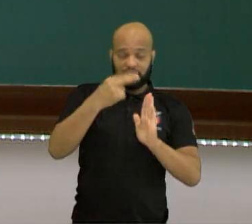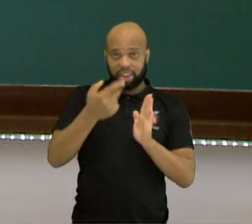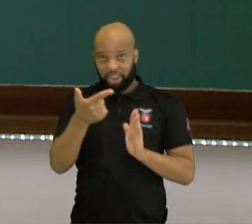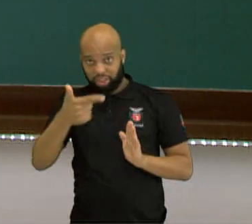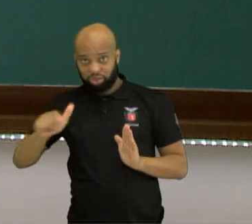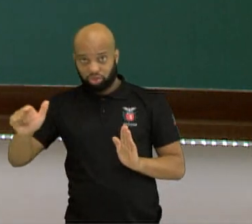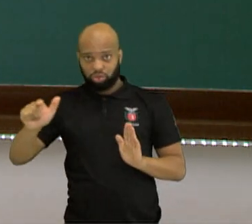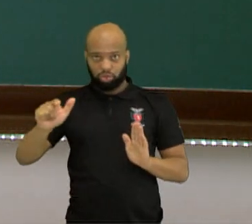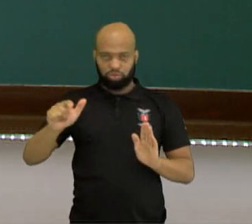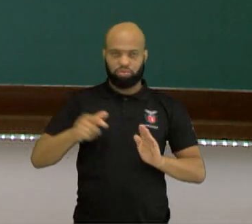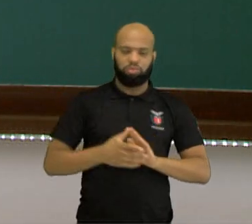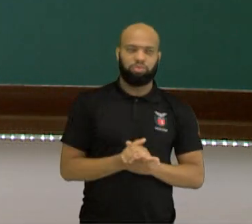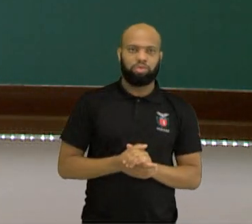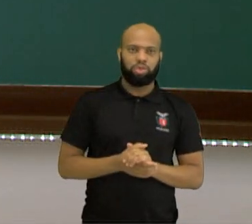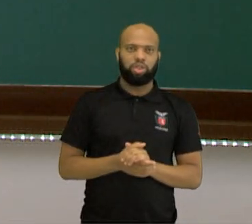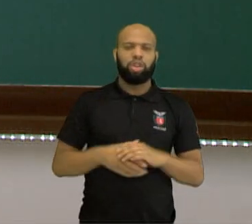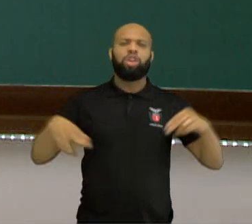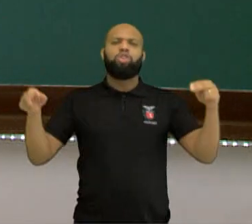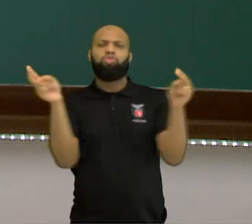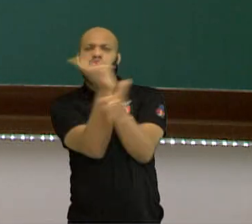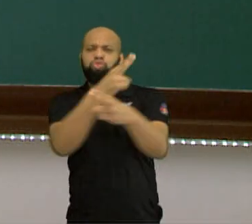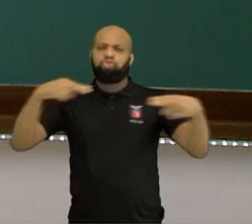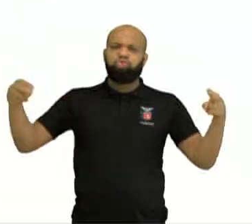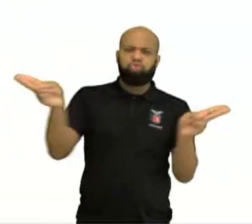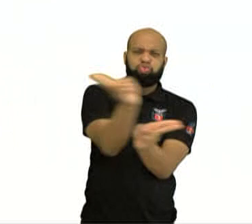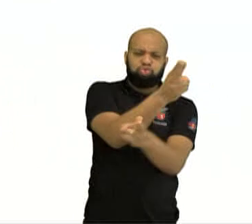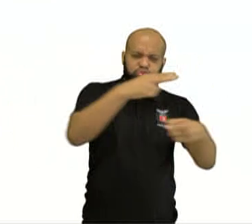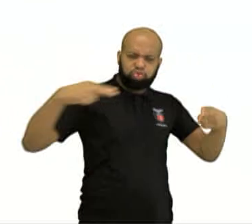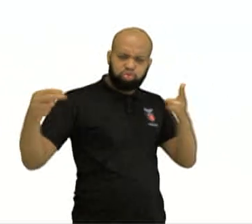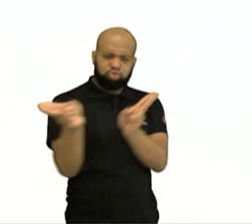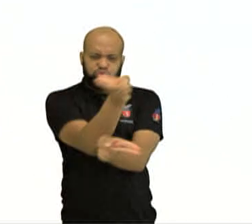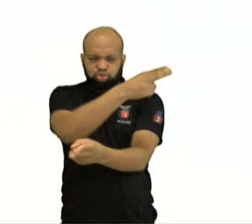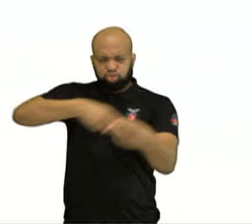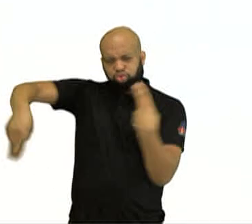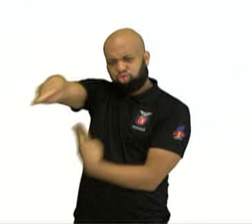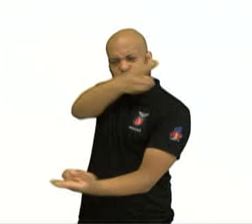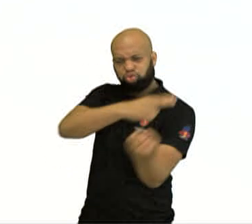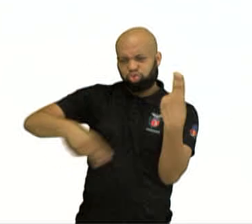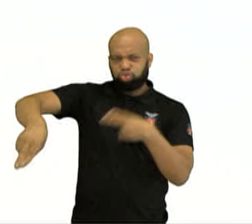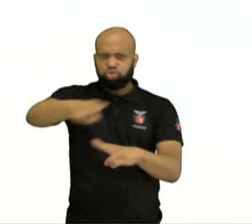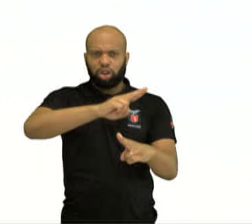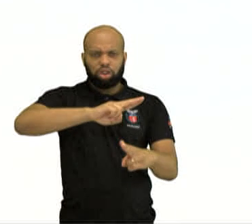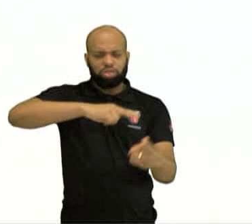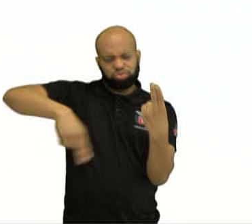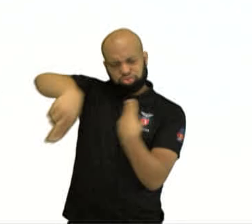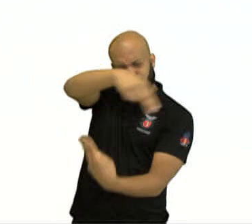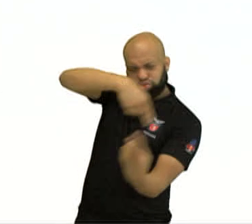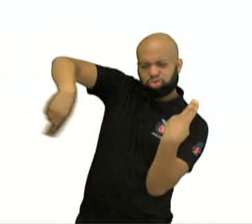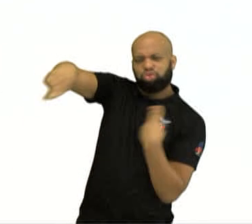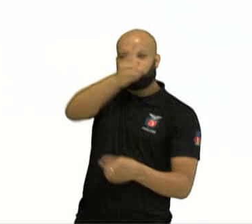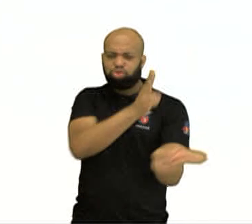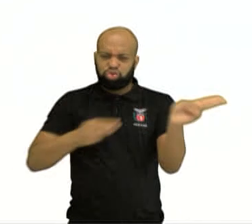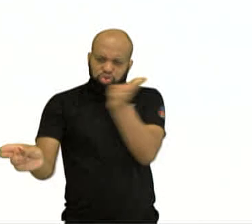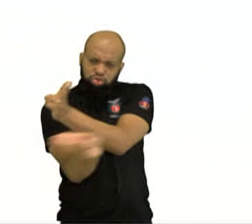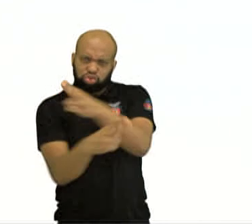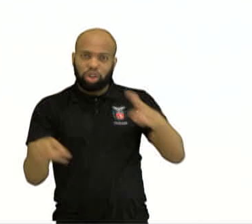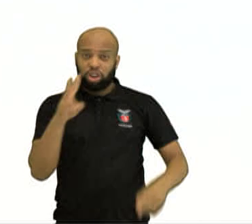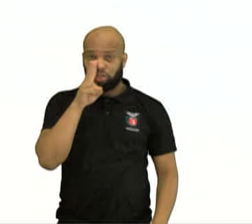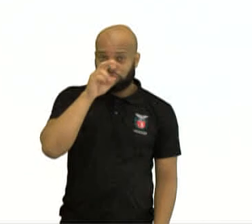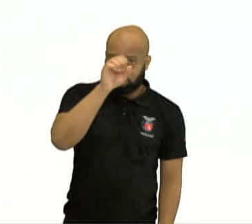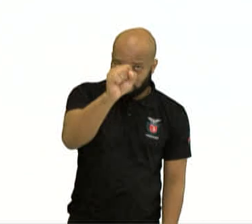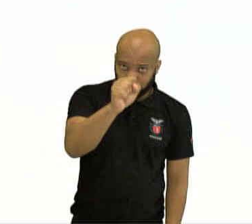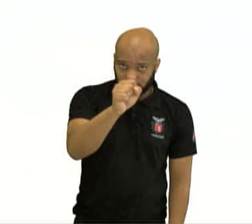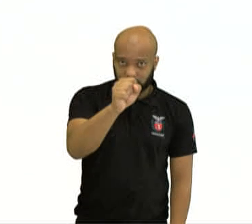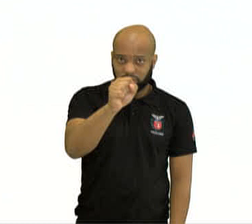trecho comigo. O vento soprava forte, era quase um tufão, ou talvez um tornado, pois suas rajadas